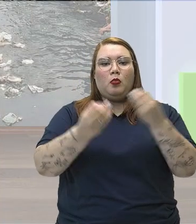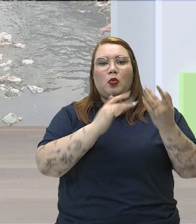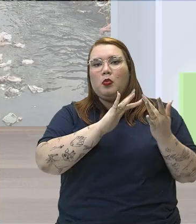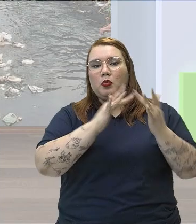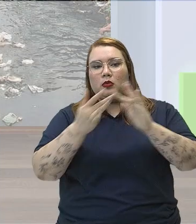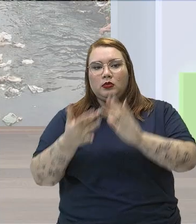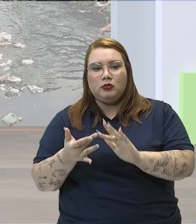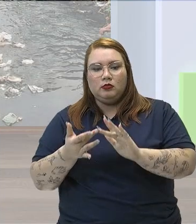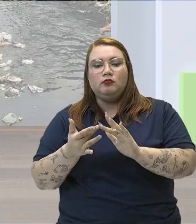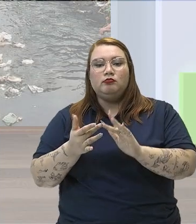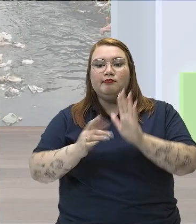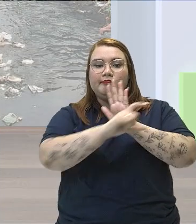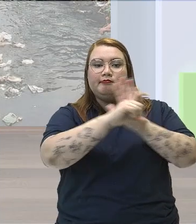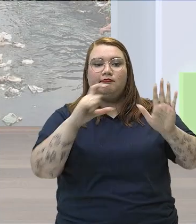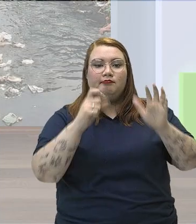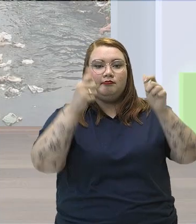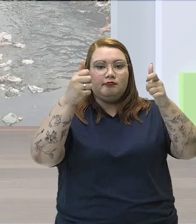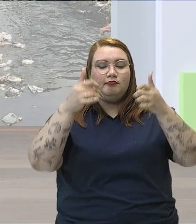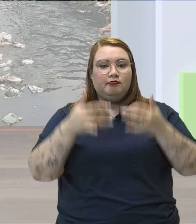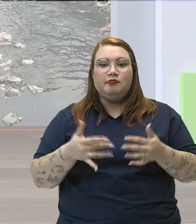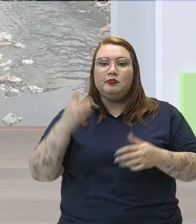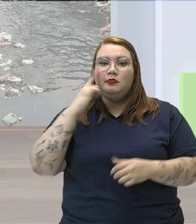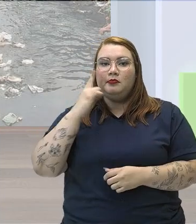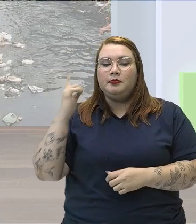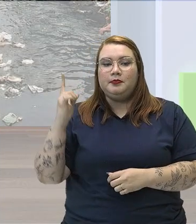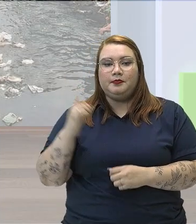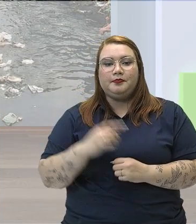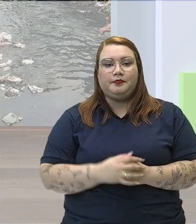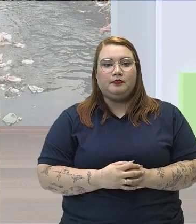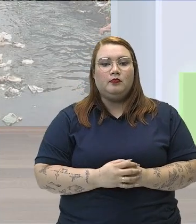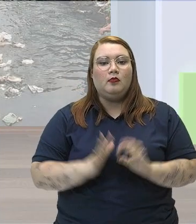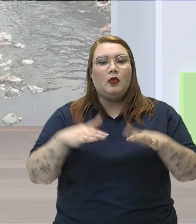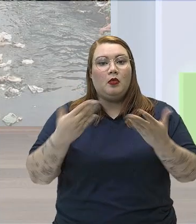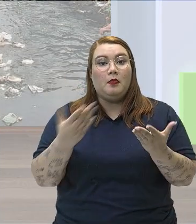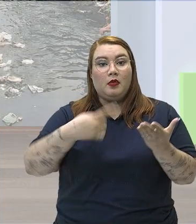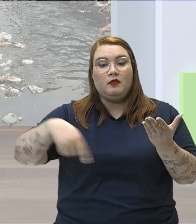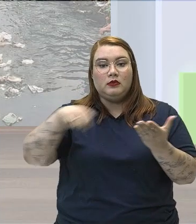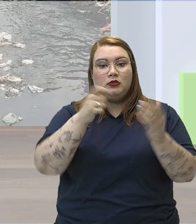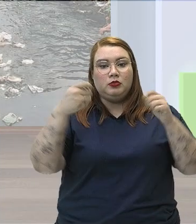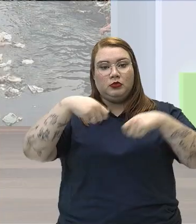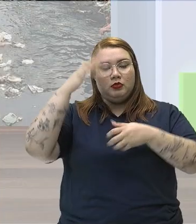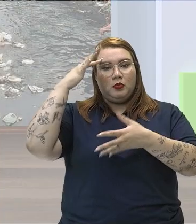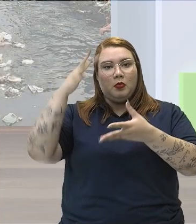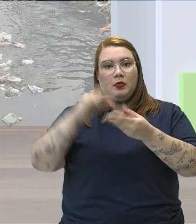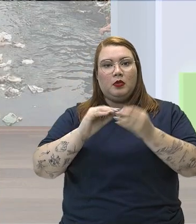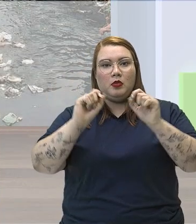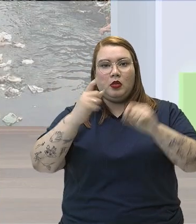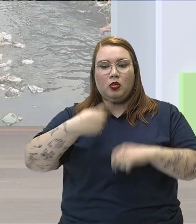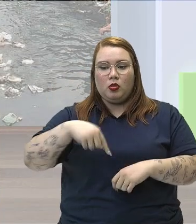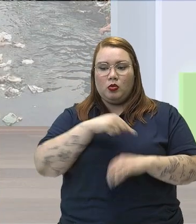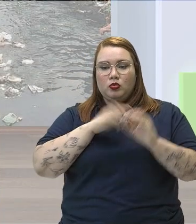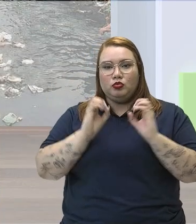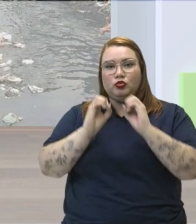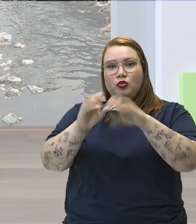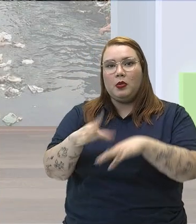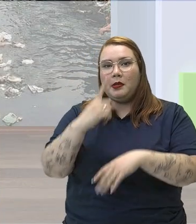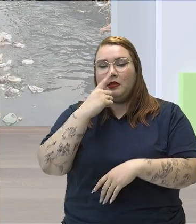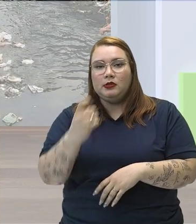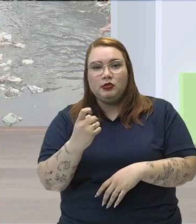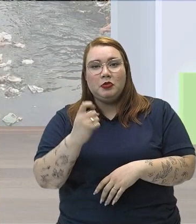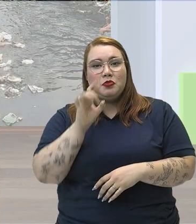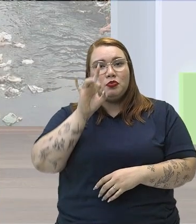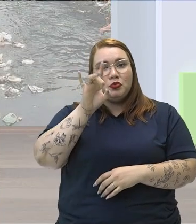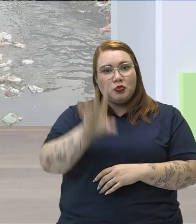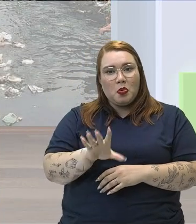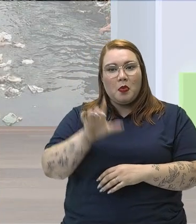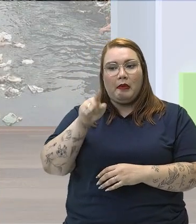Esse pequeno quadro aqui que vai além do lixo doméstico, para que vocês entendam que aquele descarte que a gente faz doméstico, ele vai muito